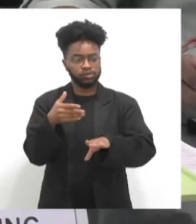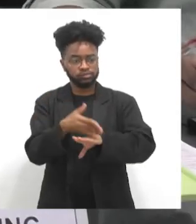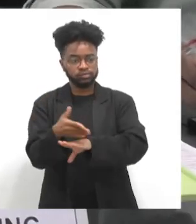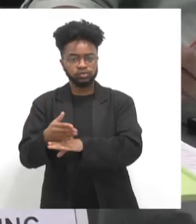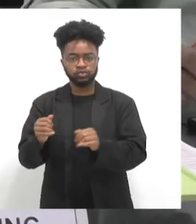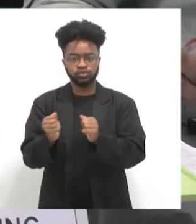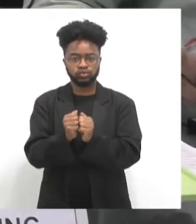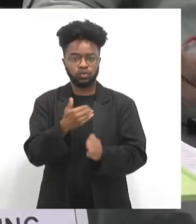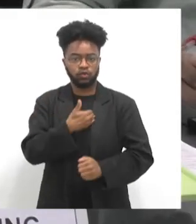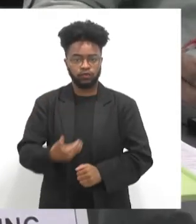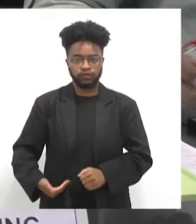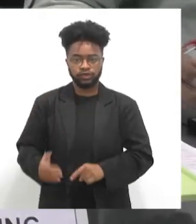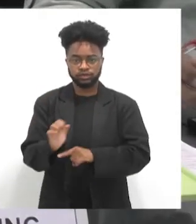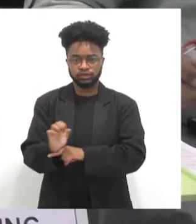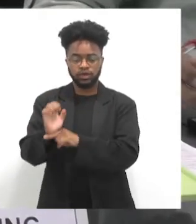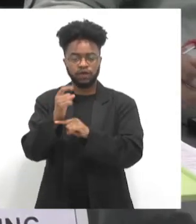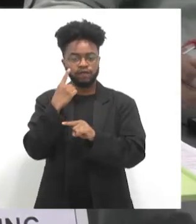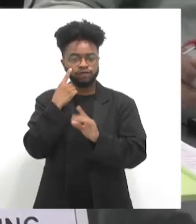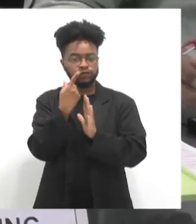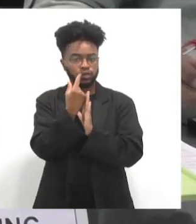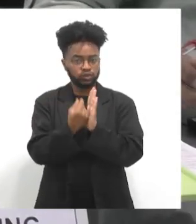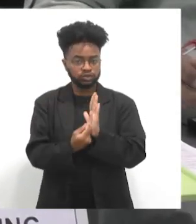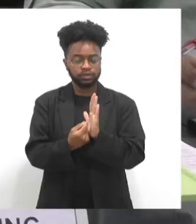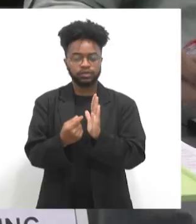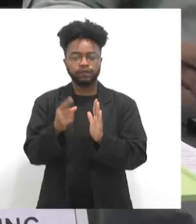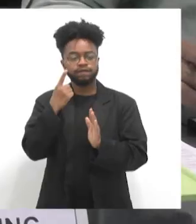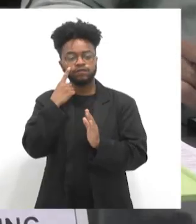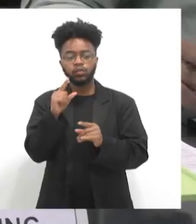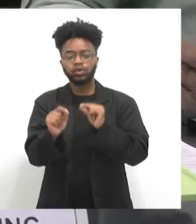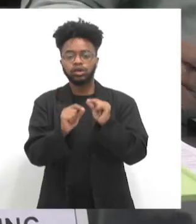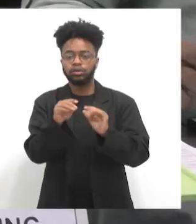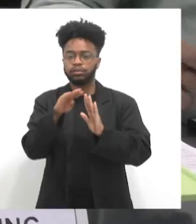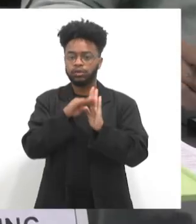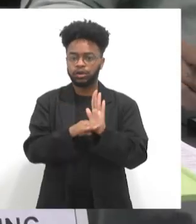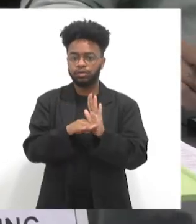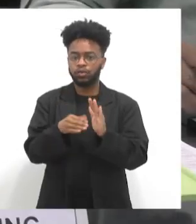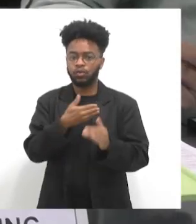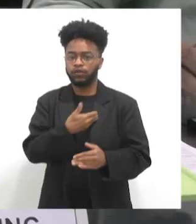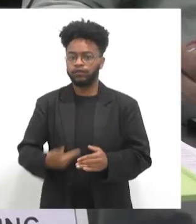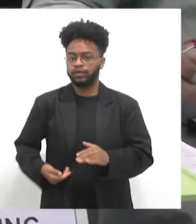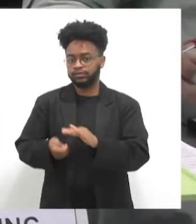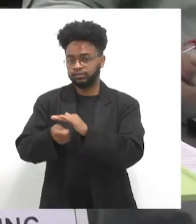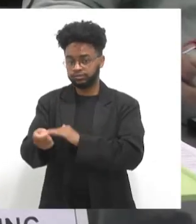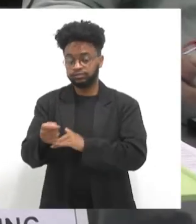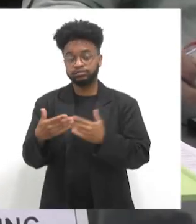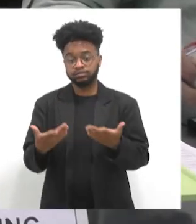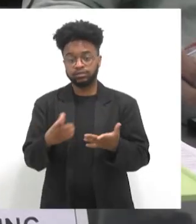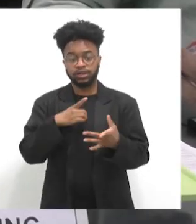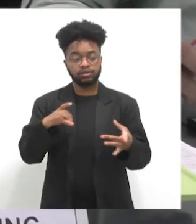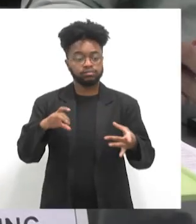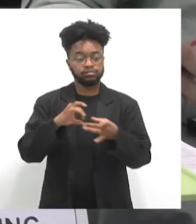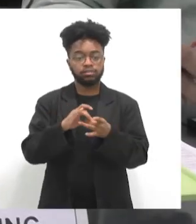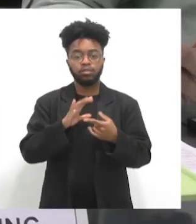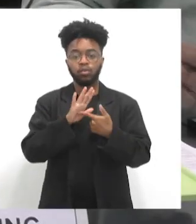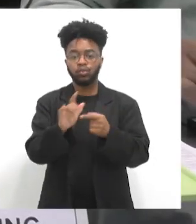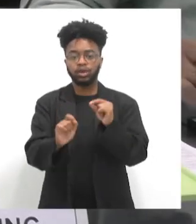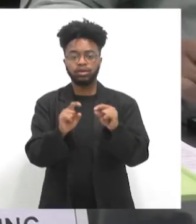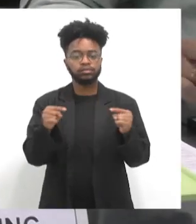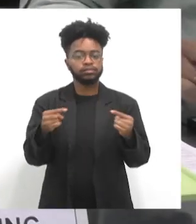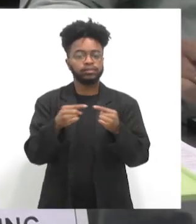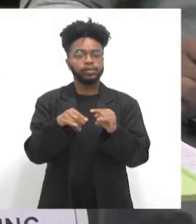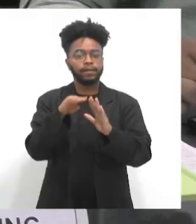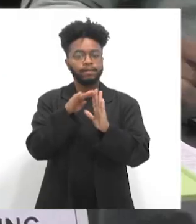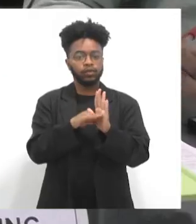Estado, no orçamento, e vi quais eram os programas que o governo investia, então ficou casado que seriam naqueles